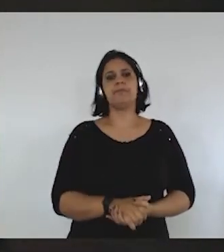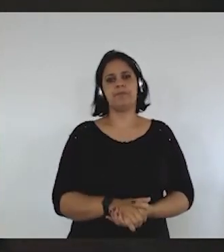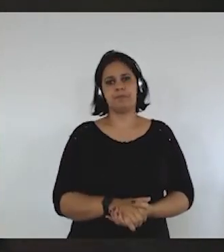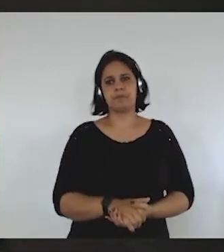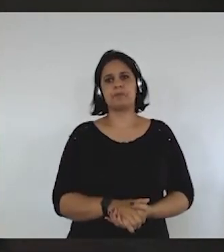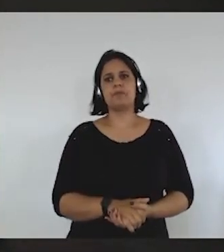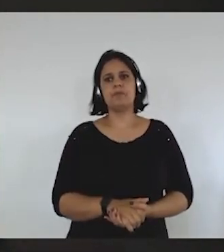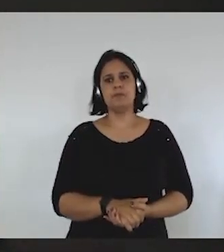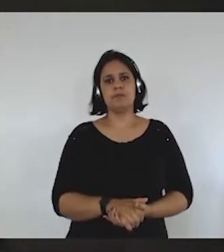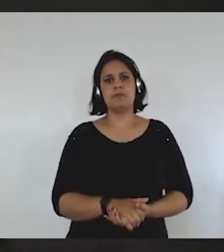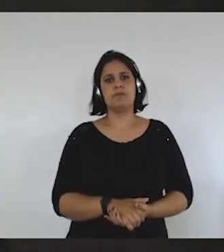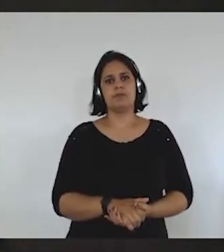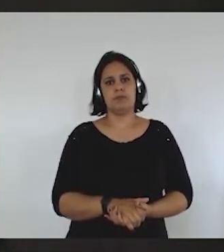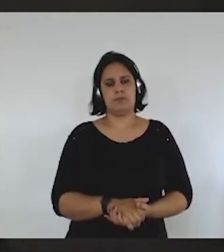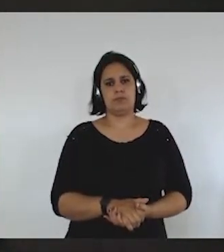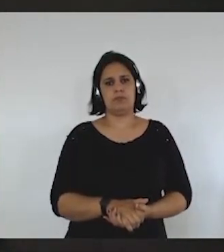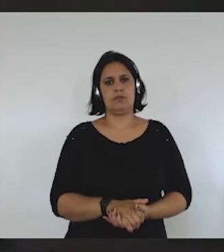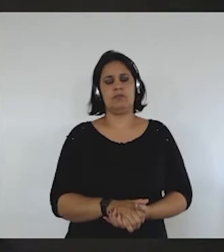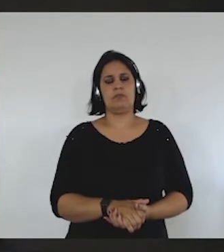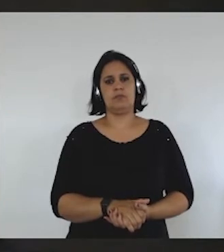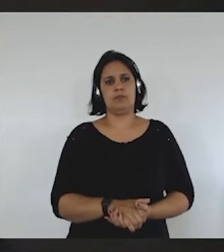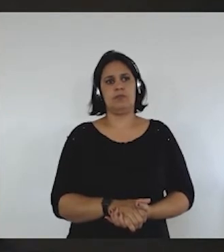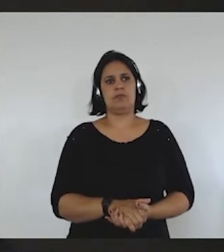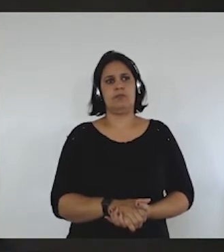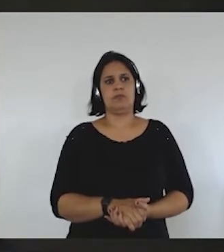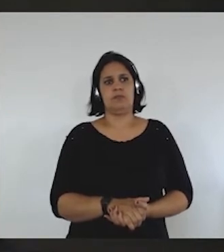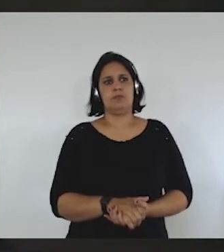qual eu também não tenho nenhuma resposta.